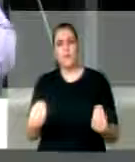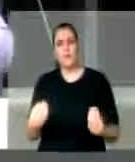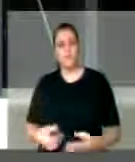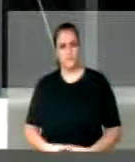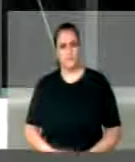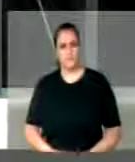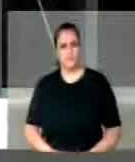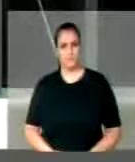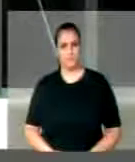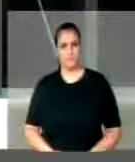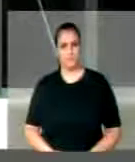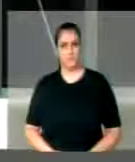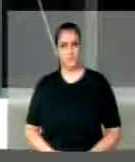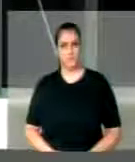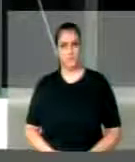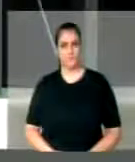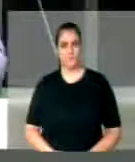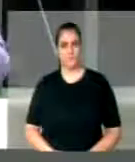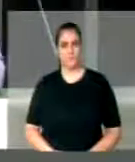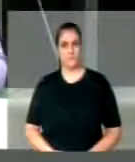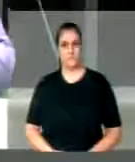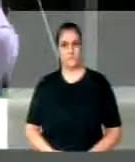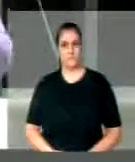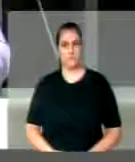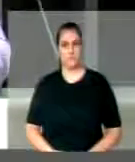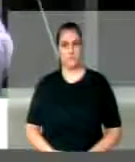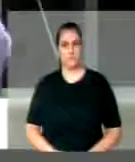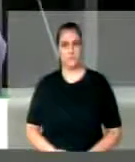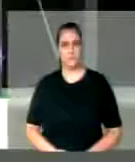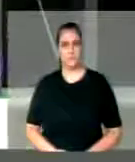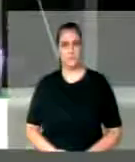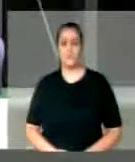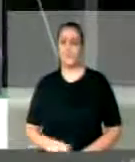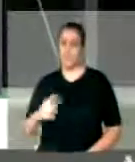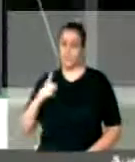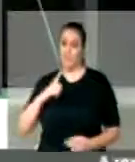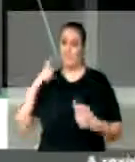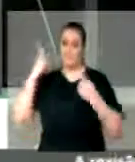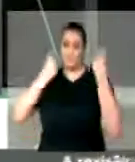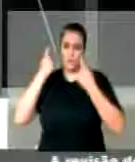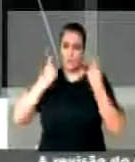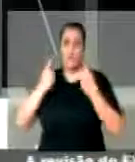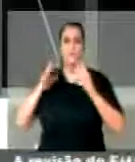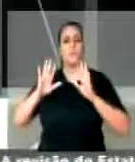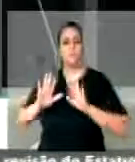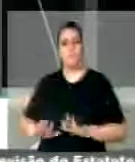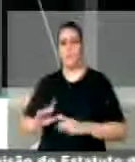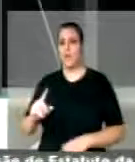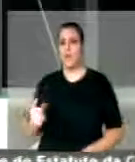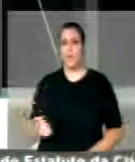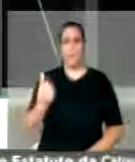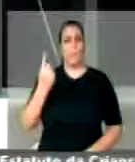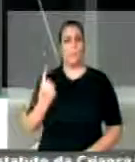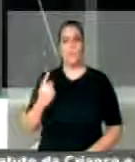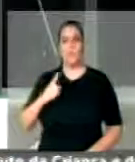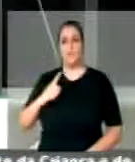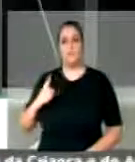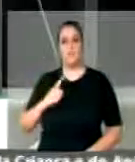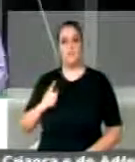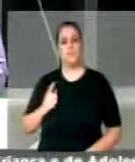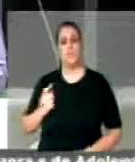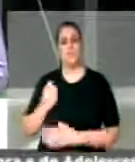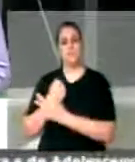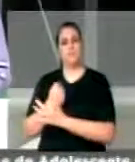as devidas preocupações, mas ela é a que dá sustentabilidade e seguridade. Então